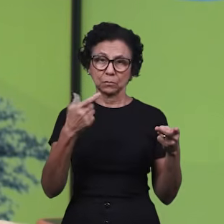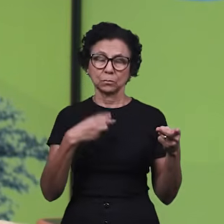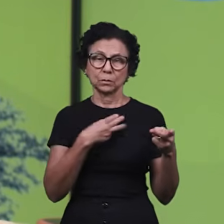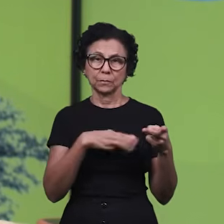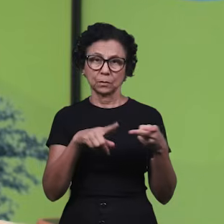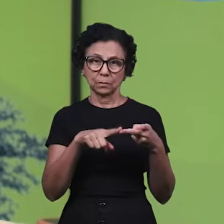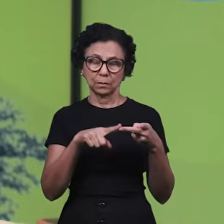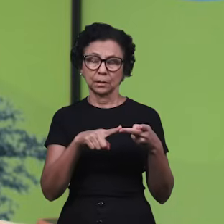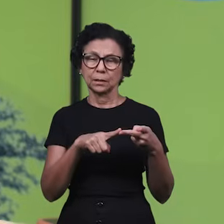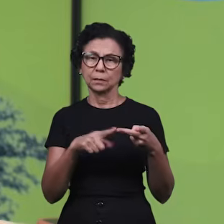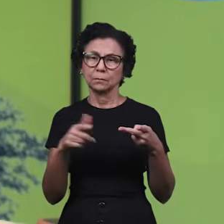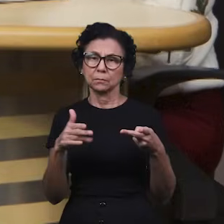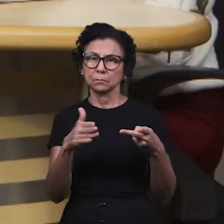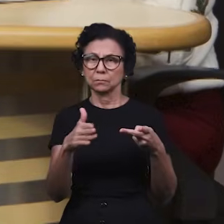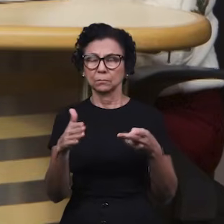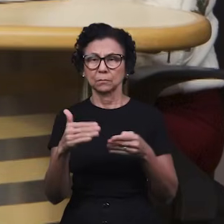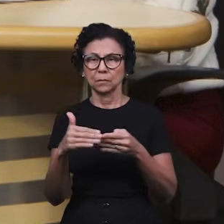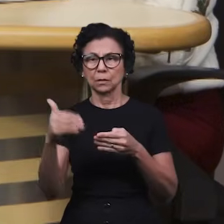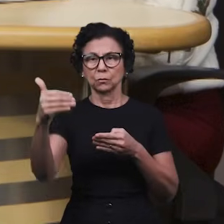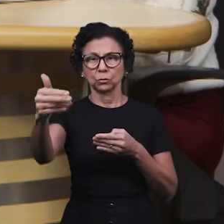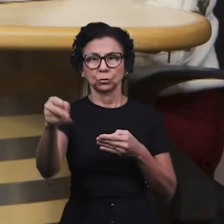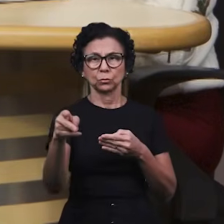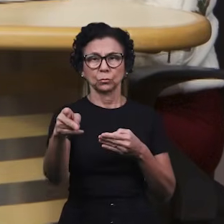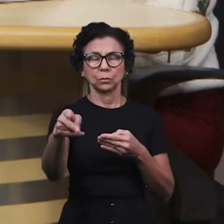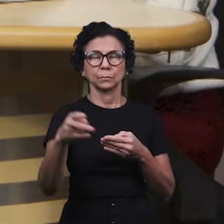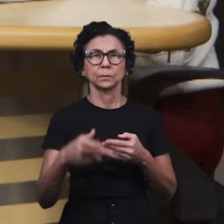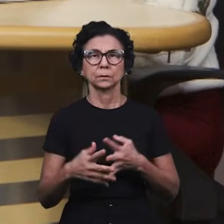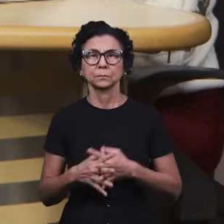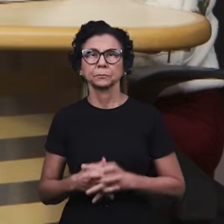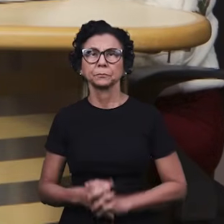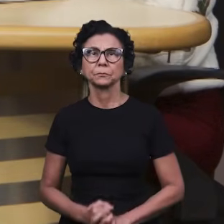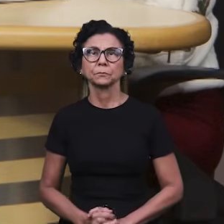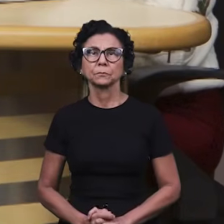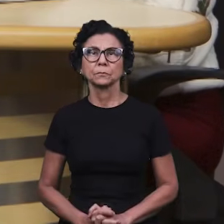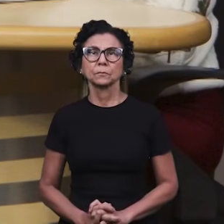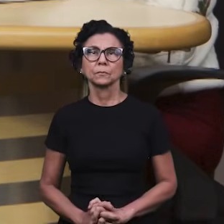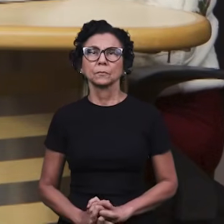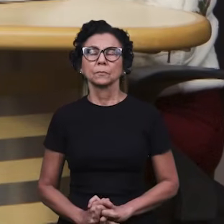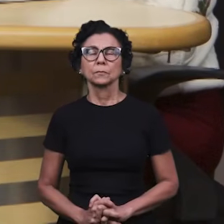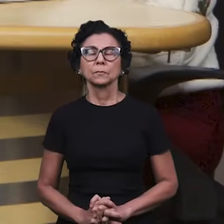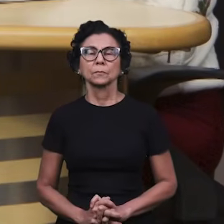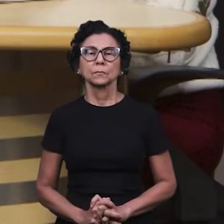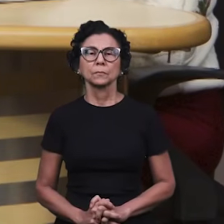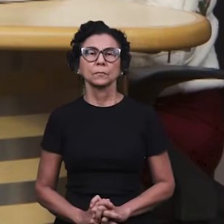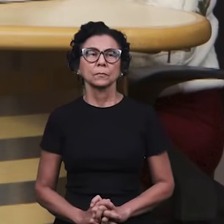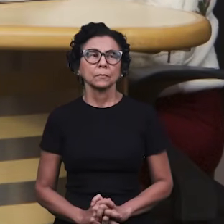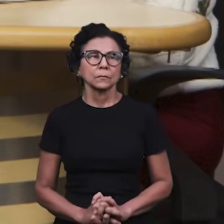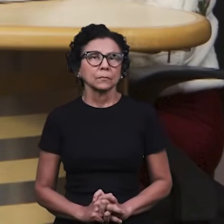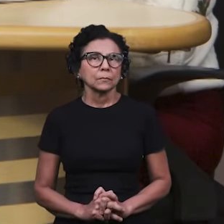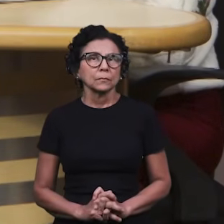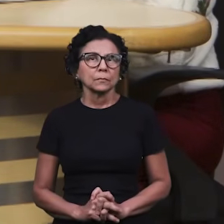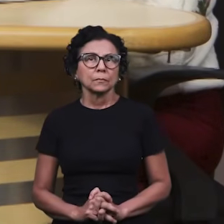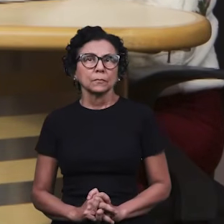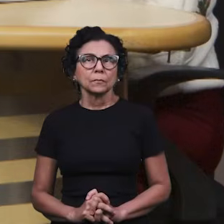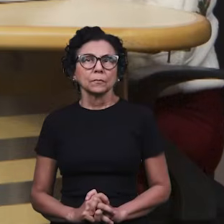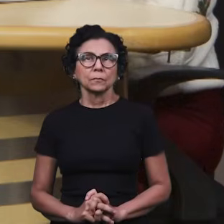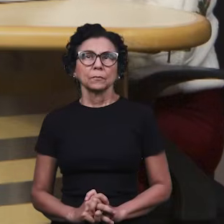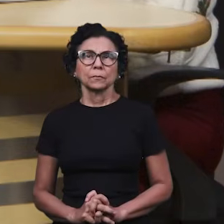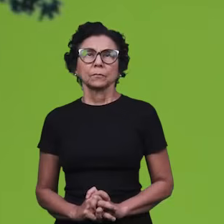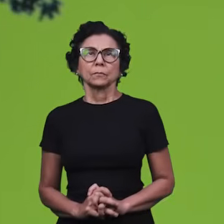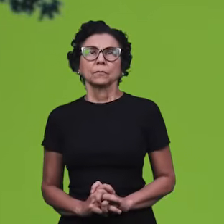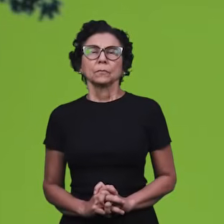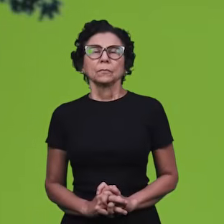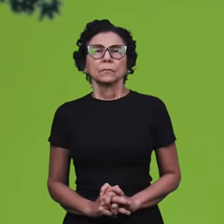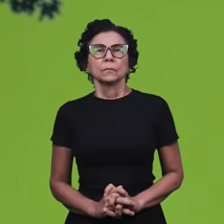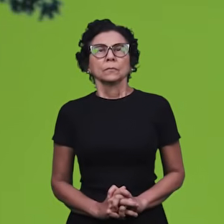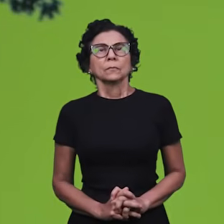nossa casa. Nós estamos falando, delimitando um pouco esses diferentes trabalhos, porque